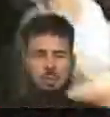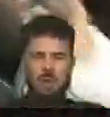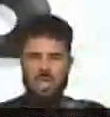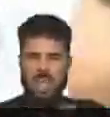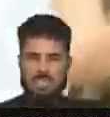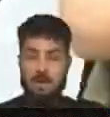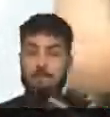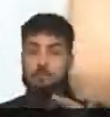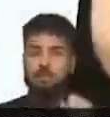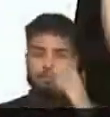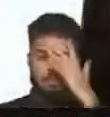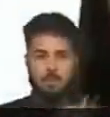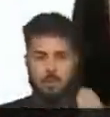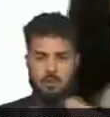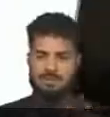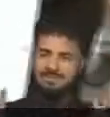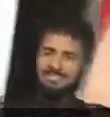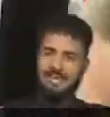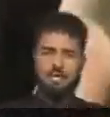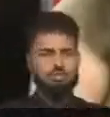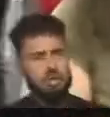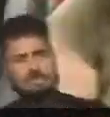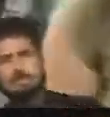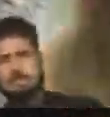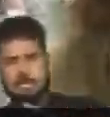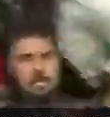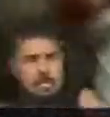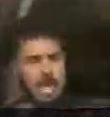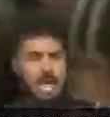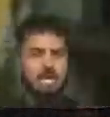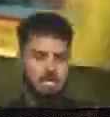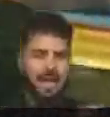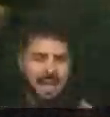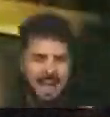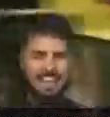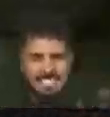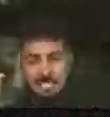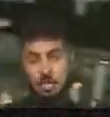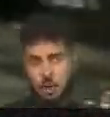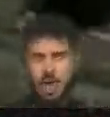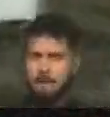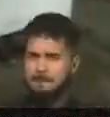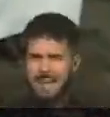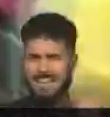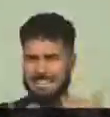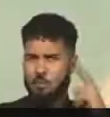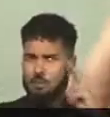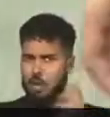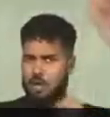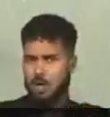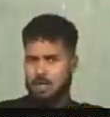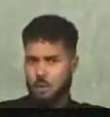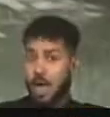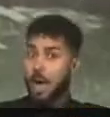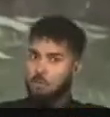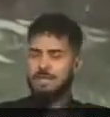mortas. O episódio, que ficou conhecido como Chacina do Jacarezinho, é considerado a ação mais letal da história do Rio de Janeiro. O atendimento